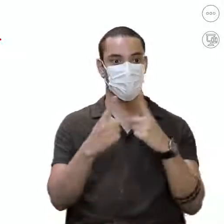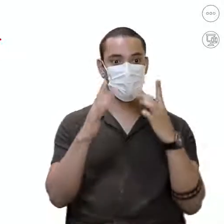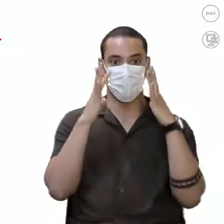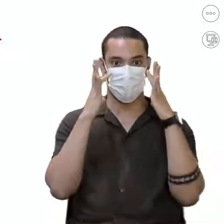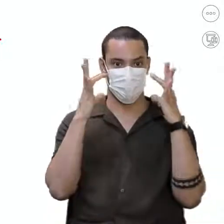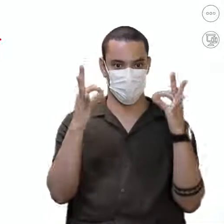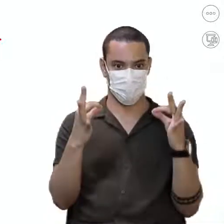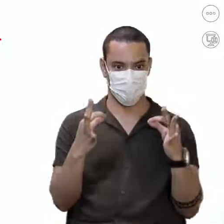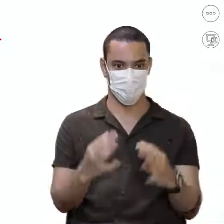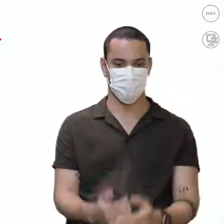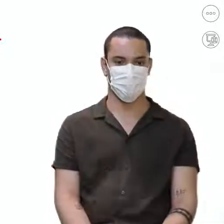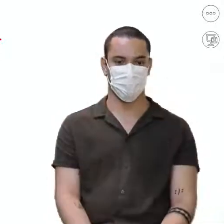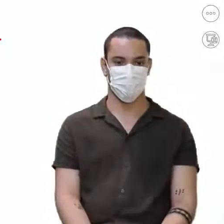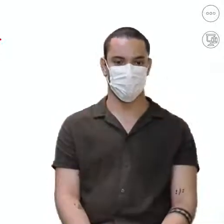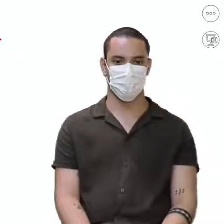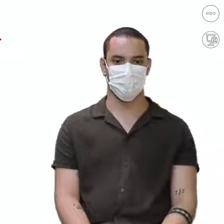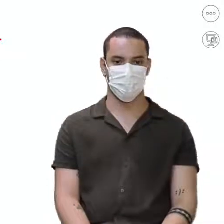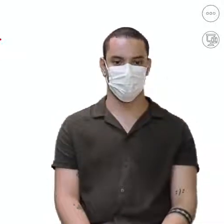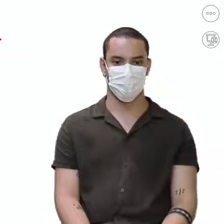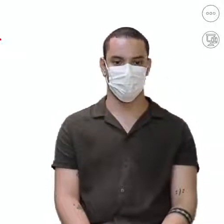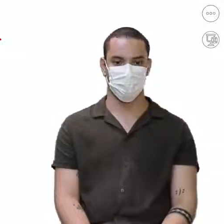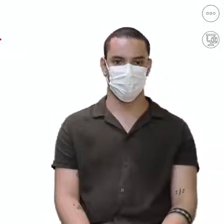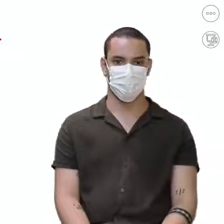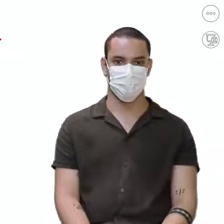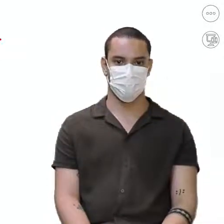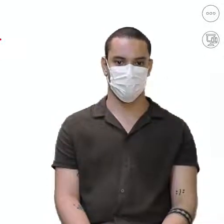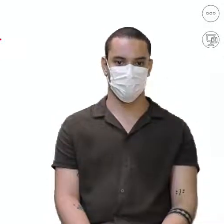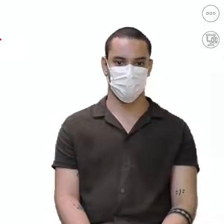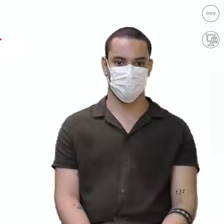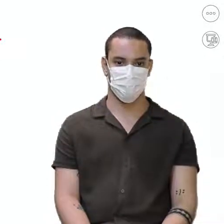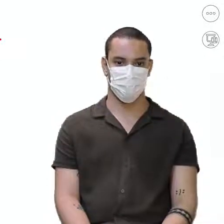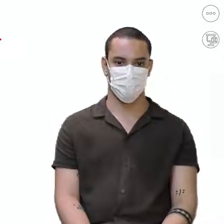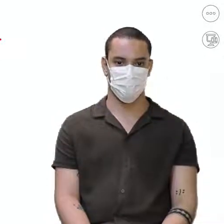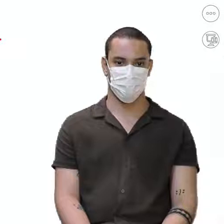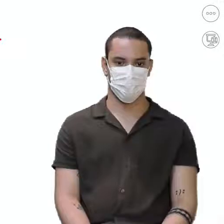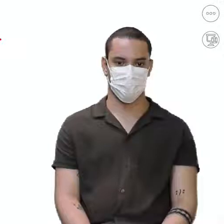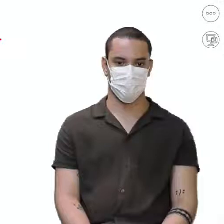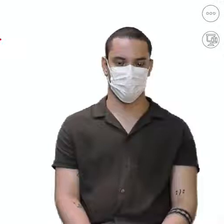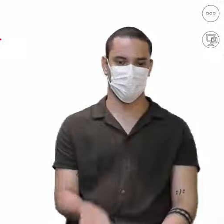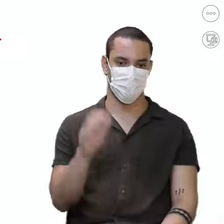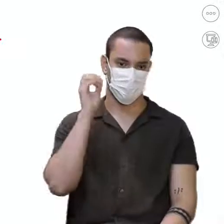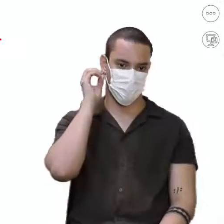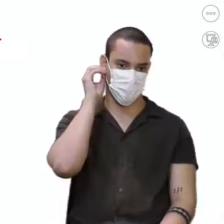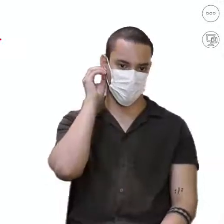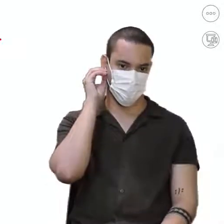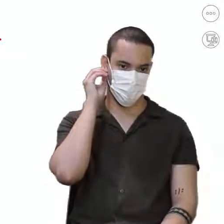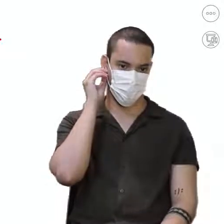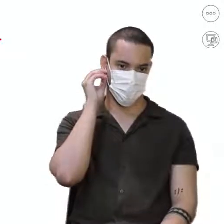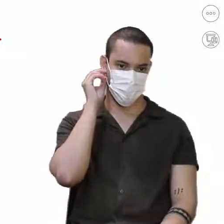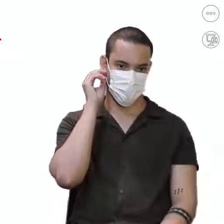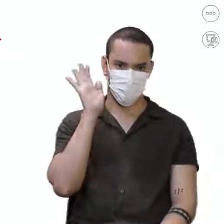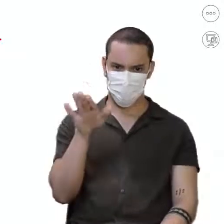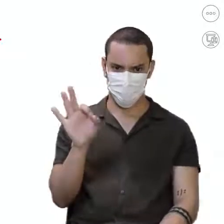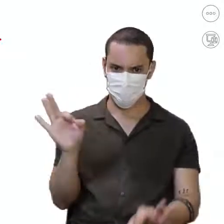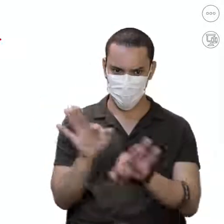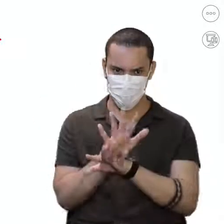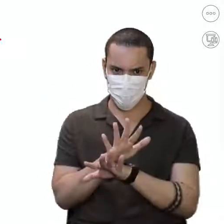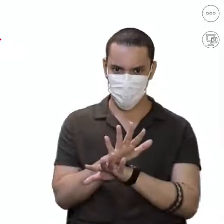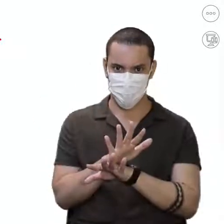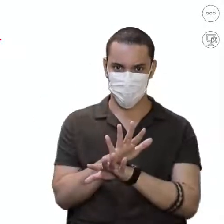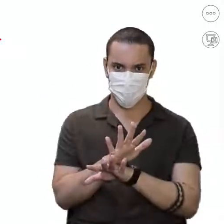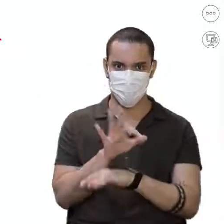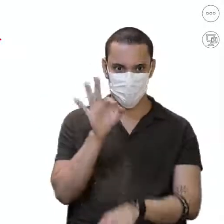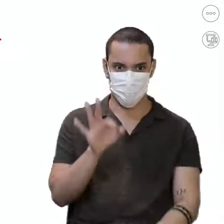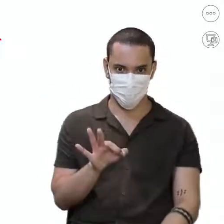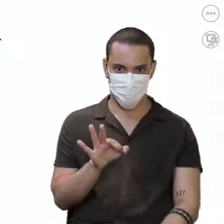vir aqui e fazer isso aqui, ó. Ah, é precede? Precede. Ah, an adverb may precede the verb, tá certo?